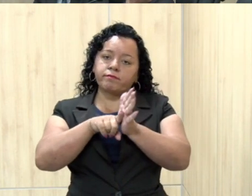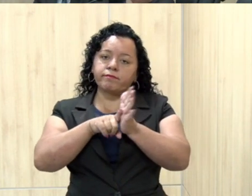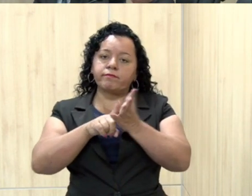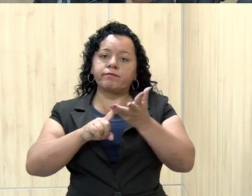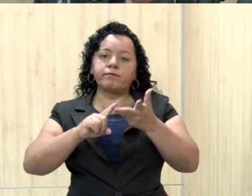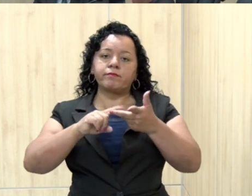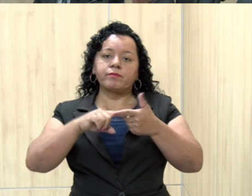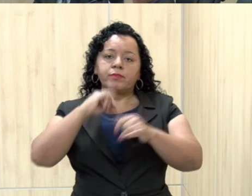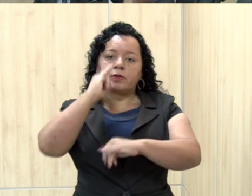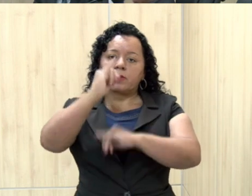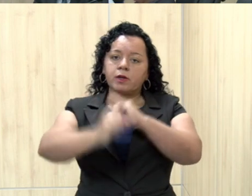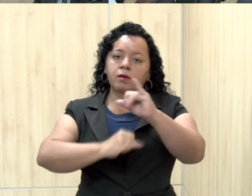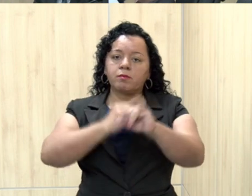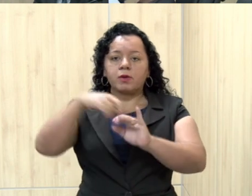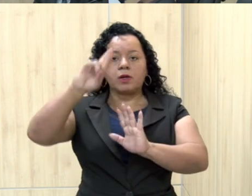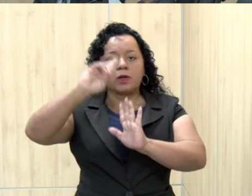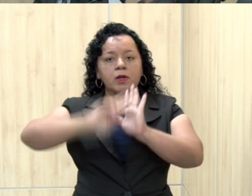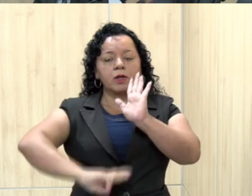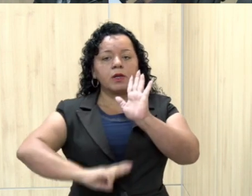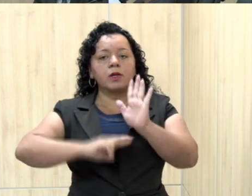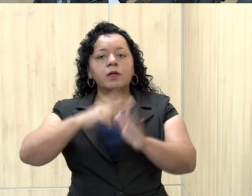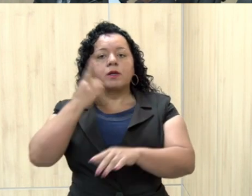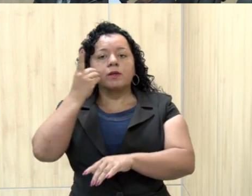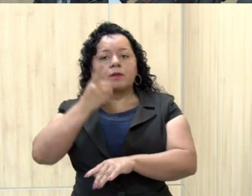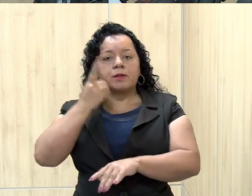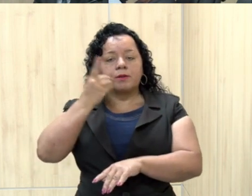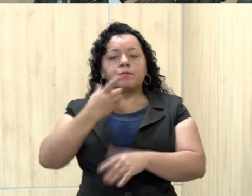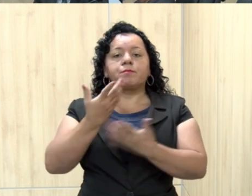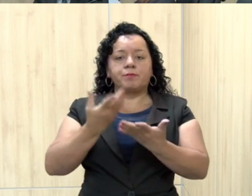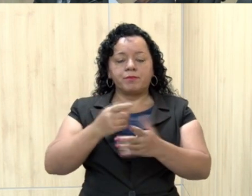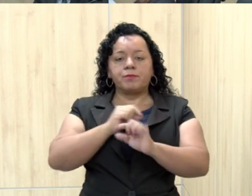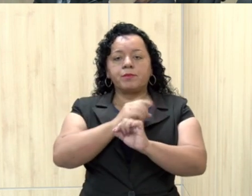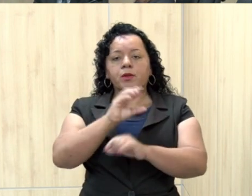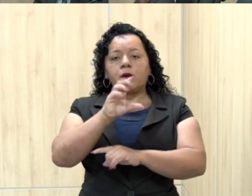de computadores relatoria Deputado Rodrigo Camargo